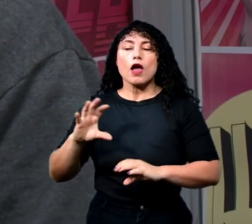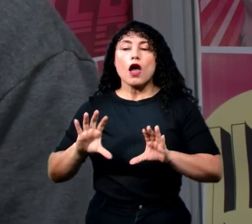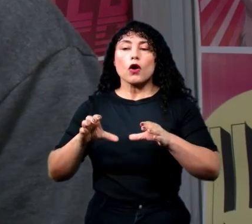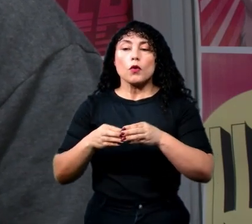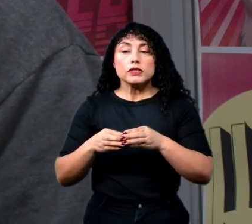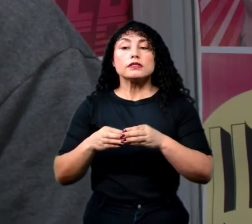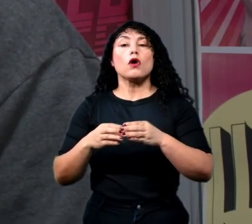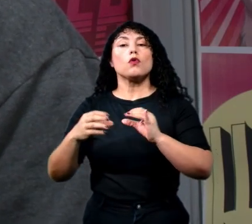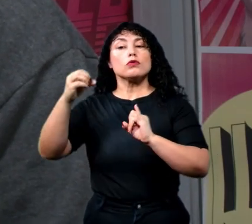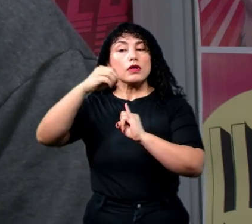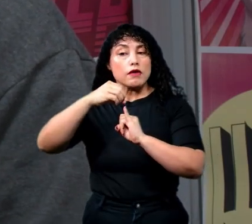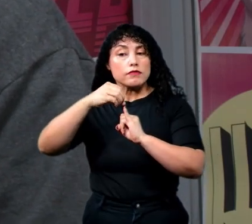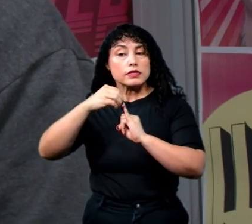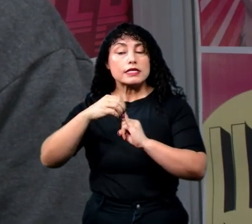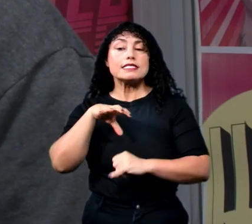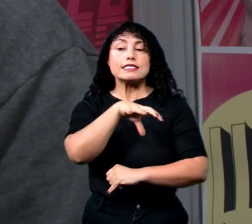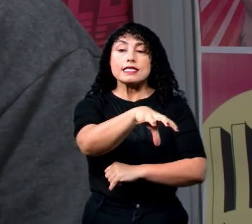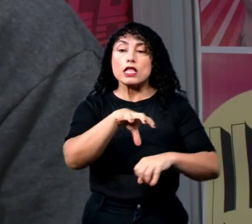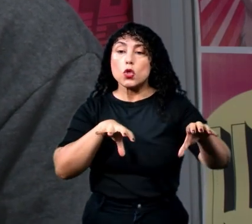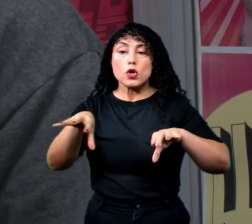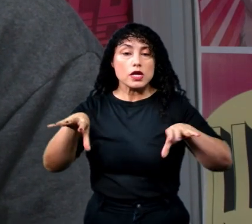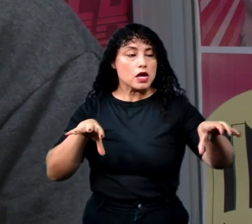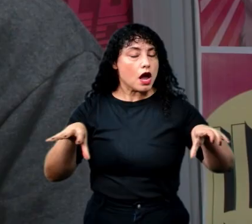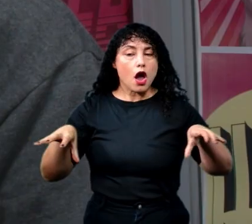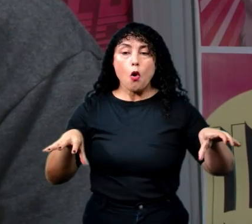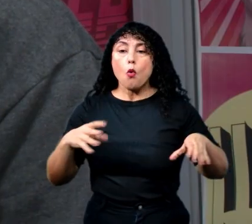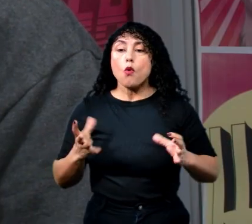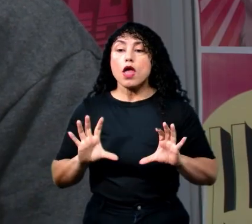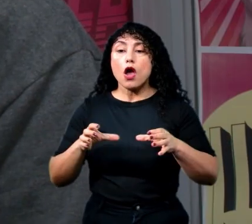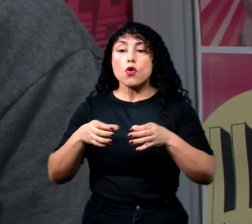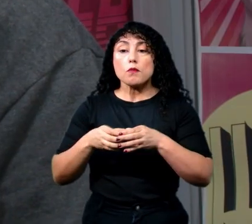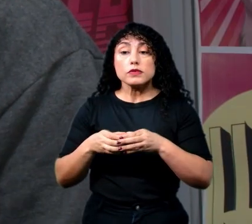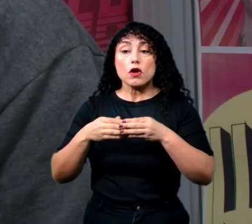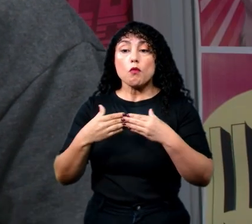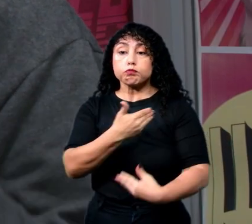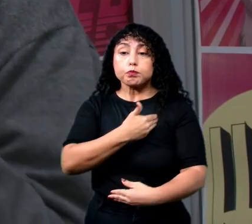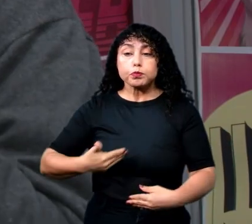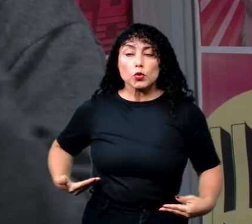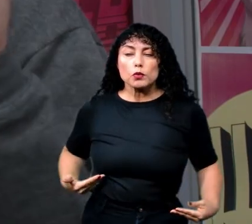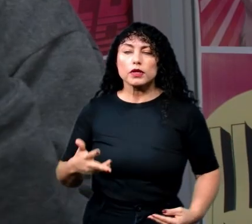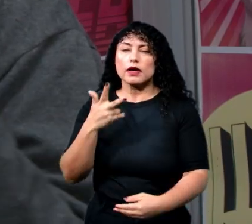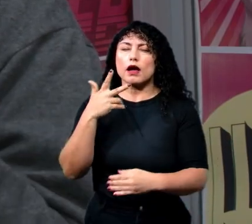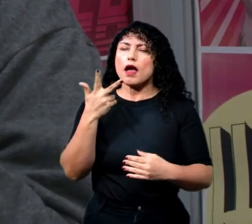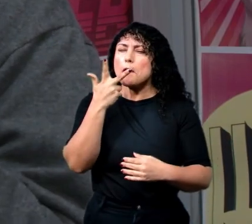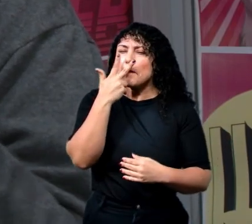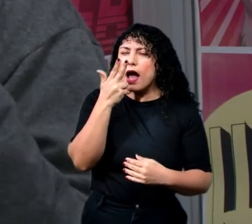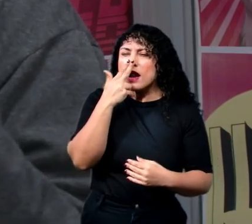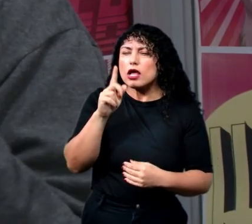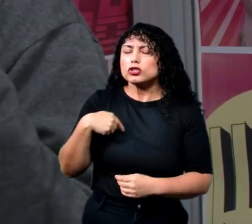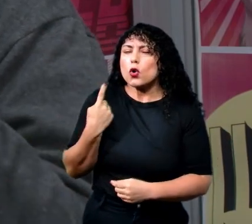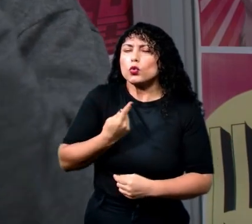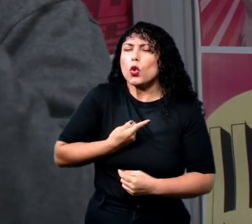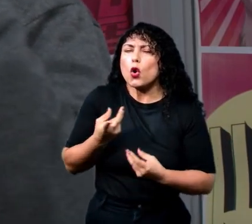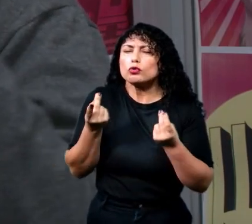Ética do IFB é uma comissão de ética setorial. E a Comissão de Ética Pública é como se fosse o